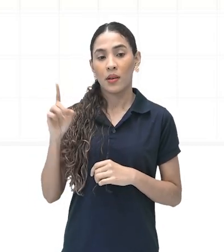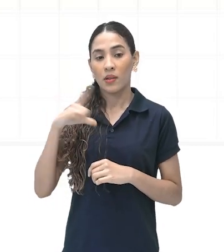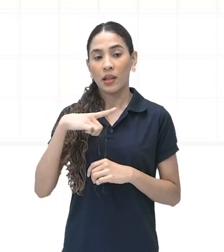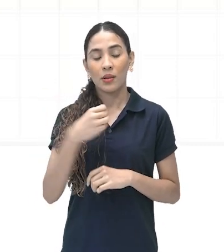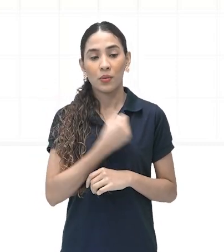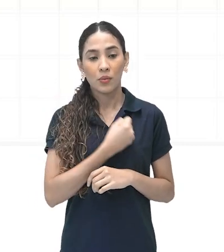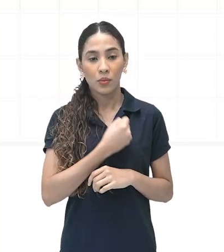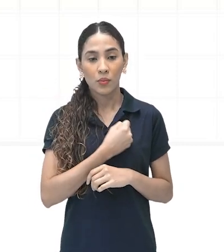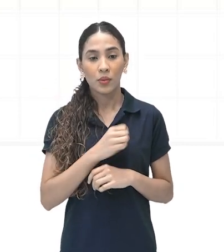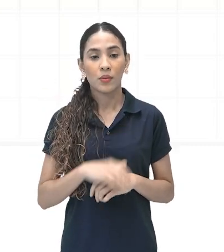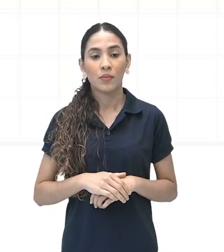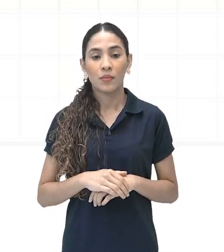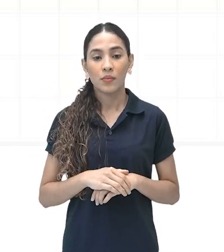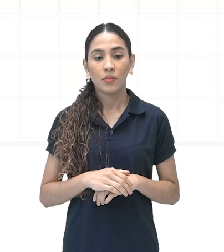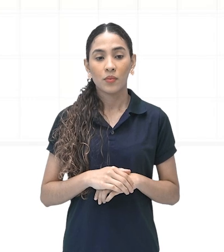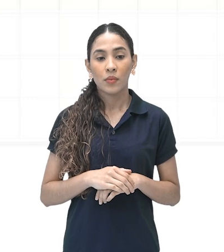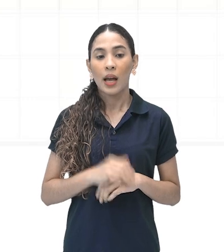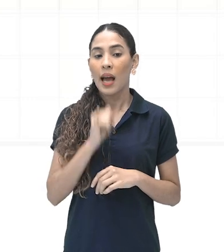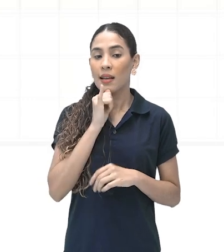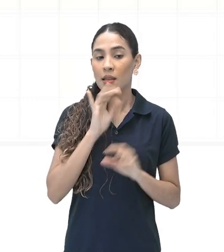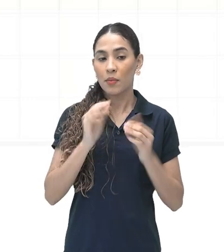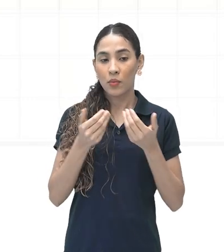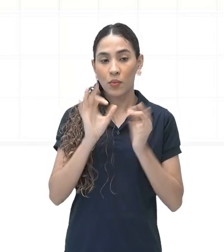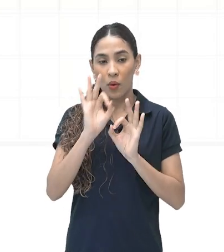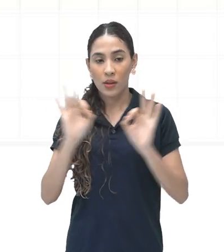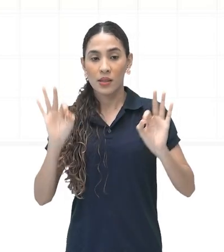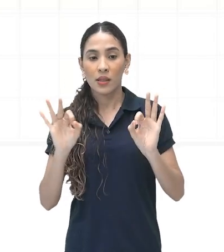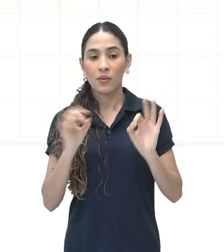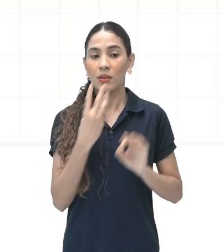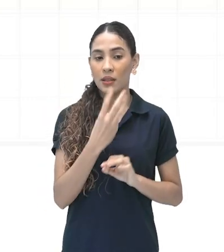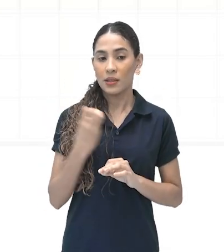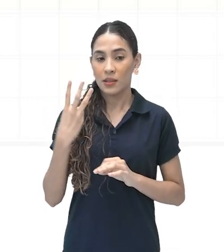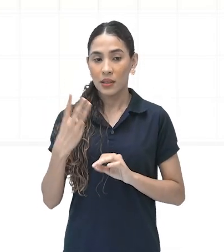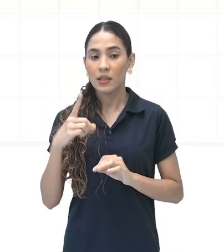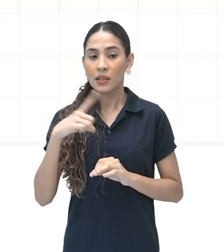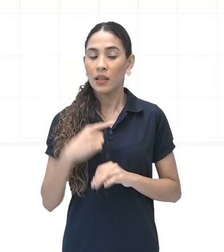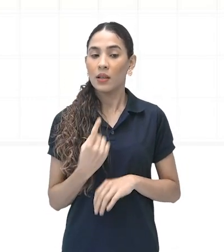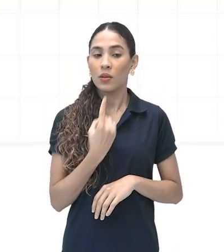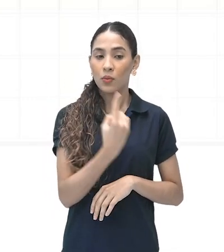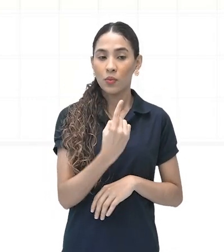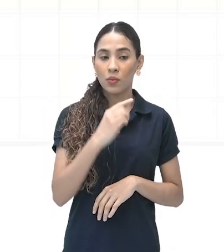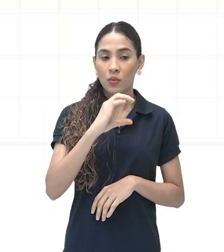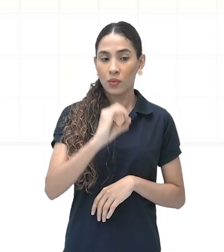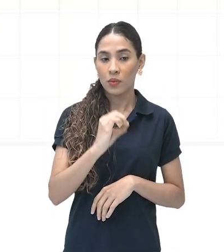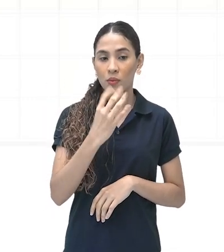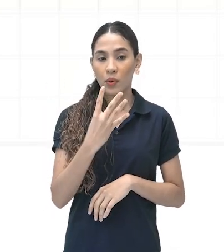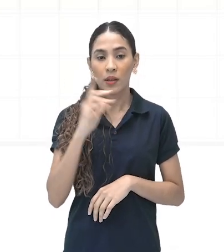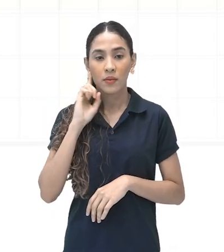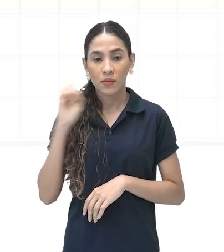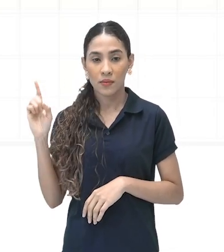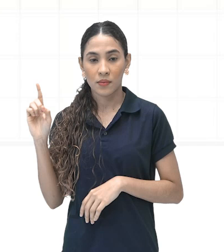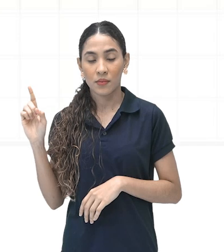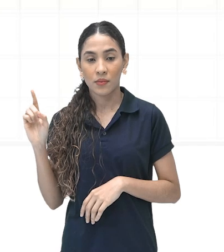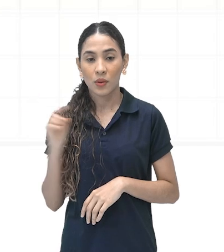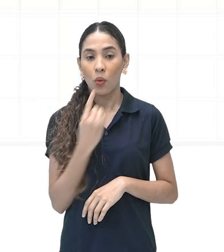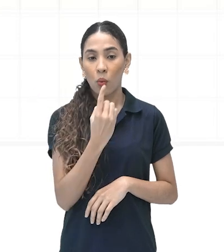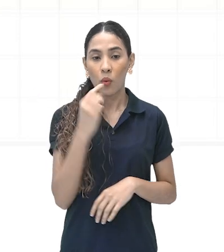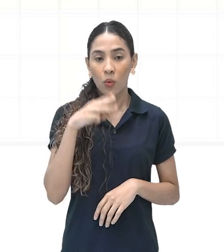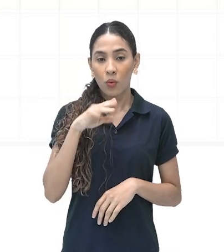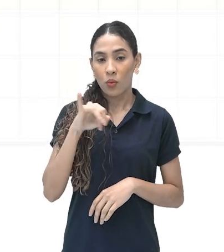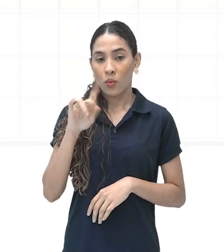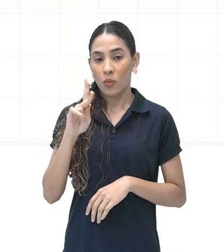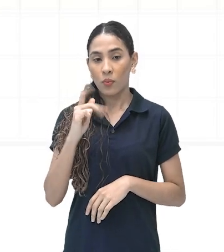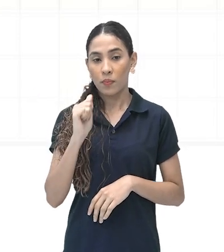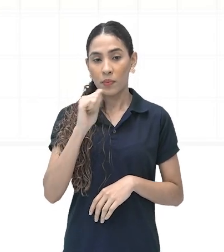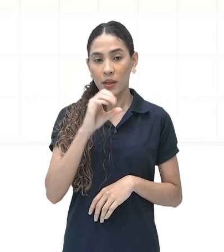número. Separando aqui de 3 em 3, nós temos 1 milhão. Então, vou até escrever aqui, né?